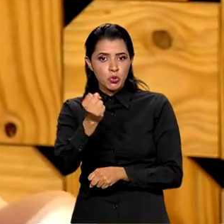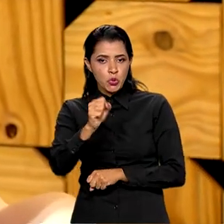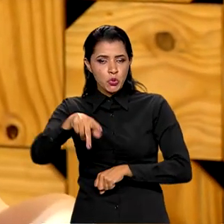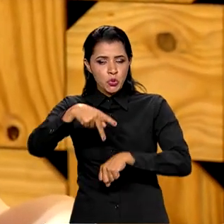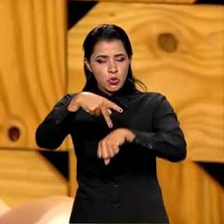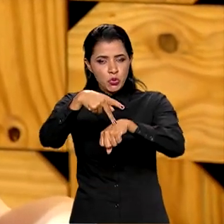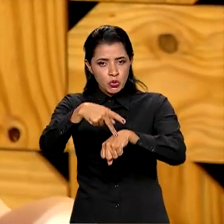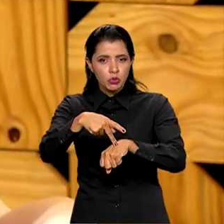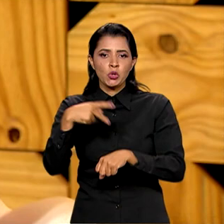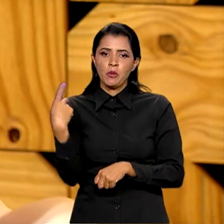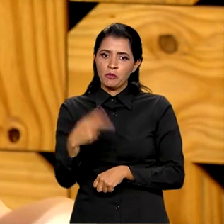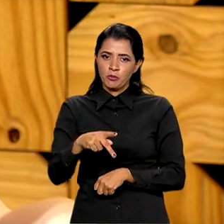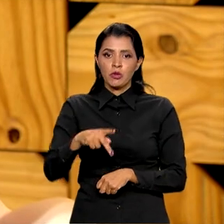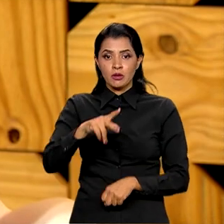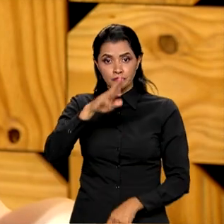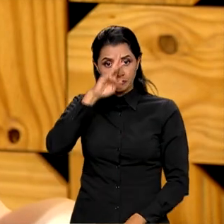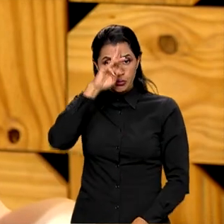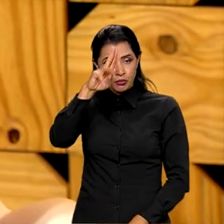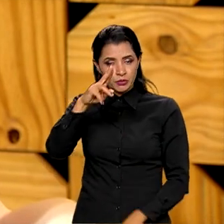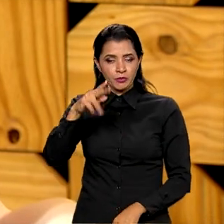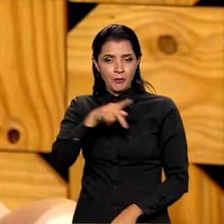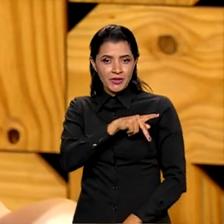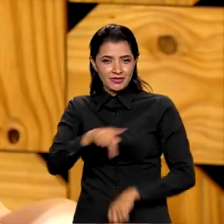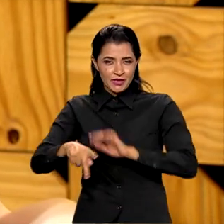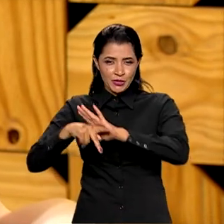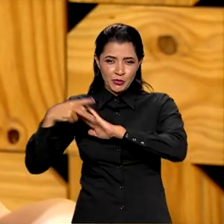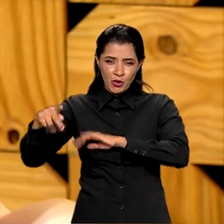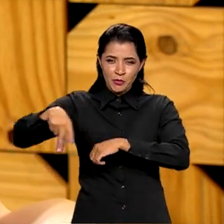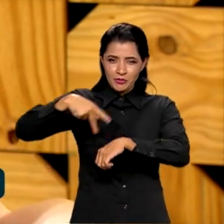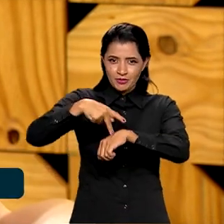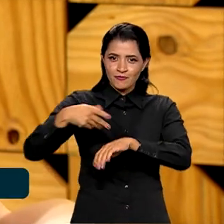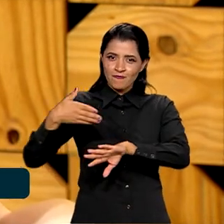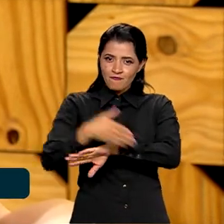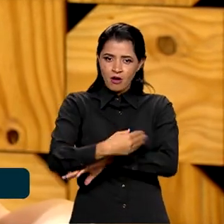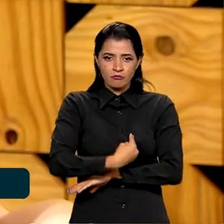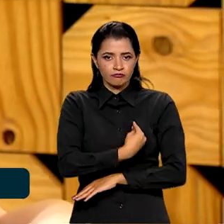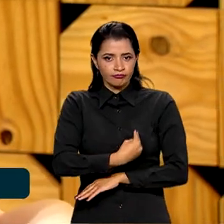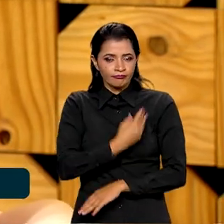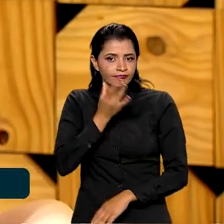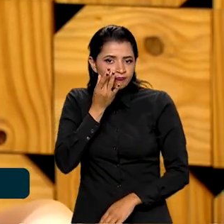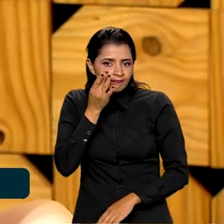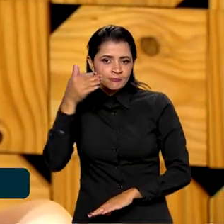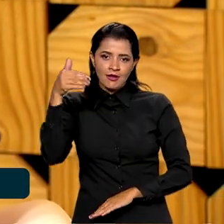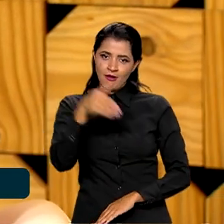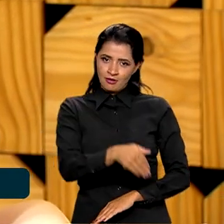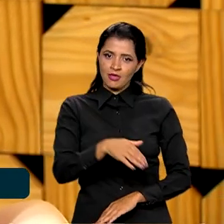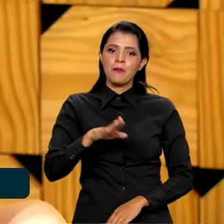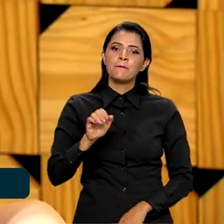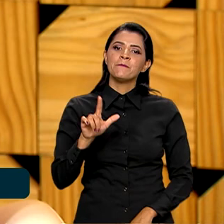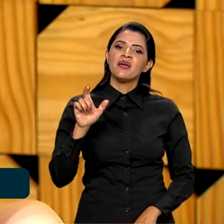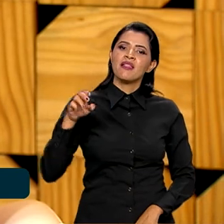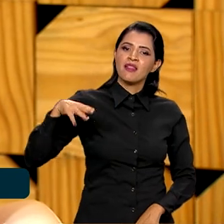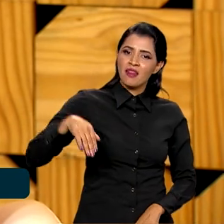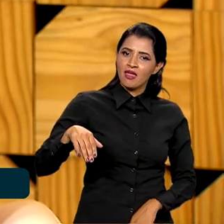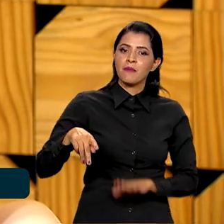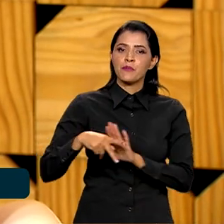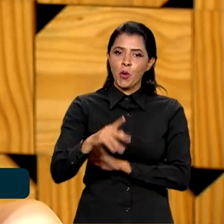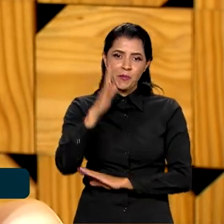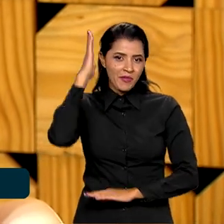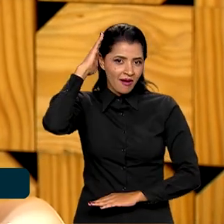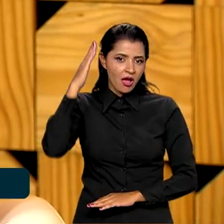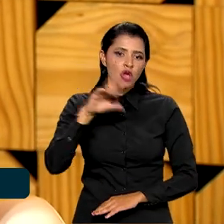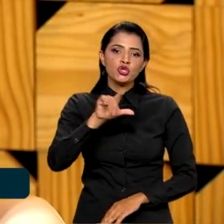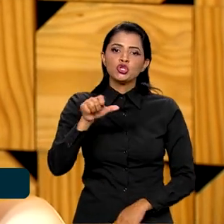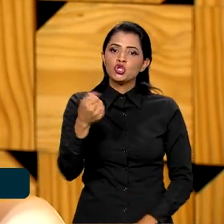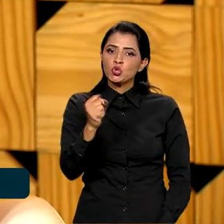8 chefes de Estado desses países estarão presentes aqui em Belém do Pará nos dias 8 e 9, né? A